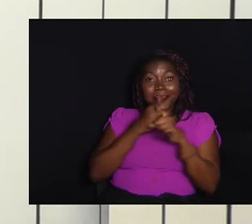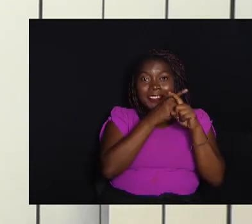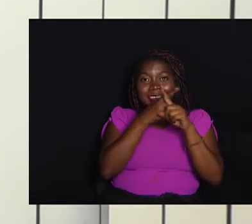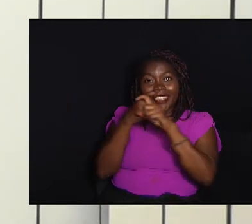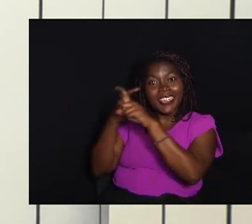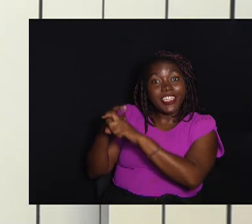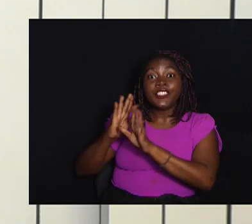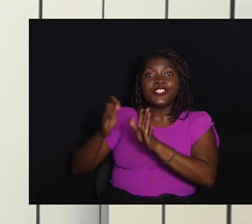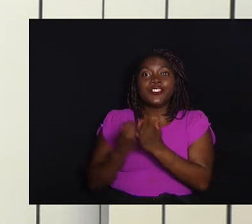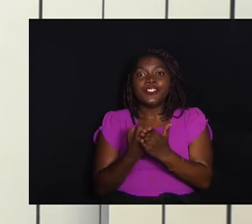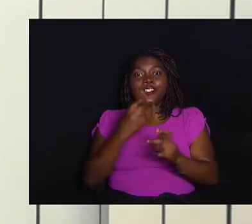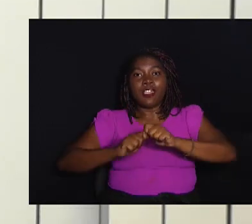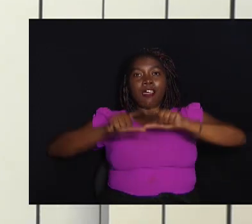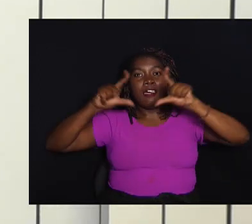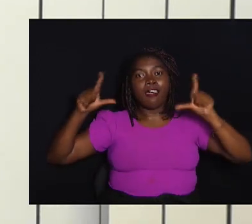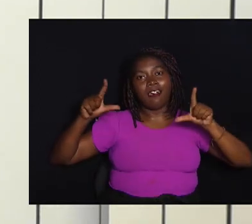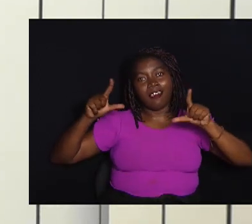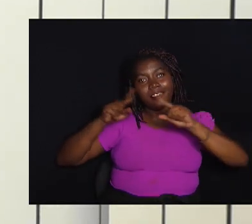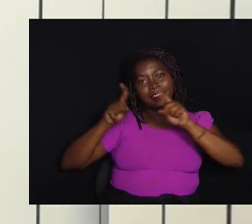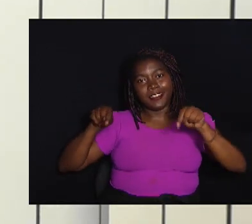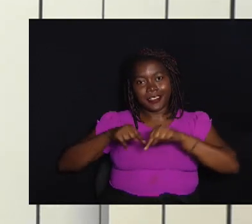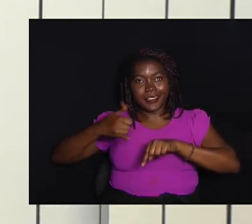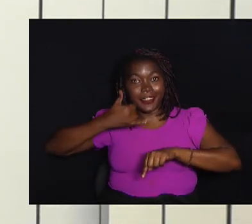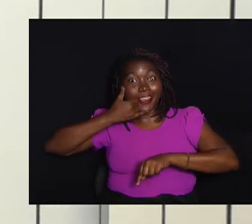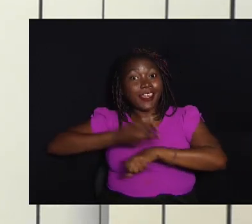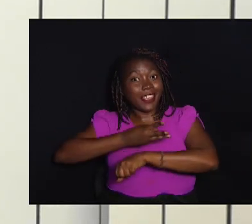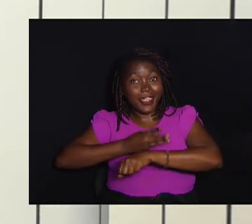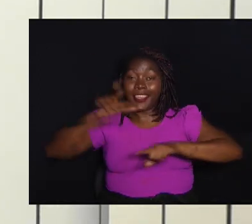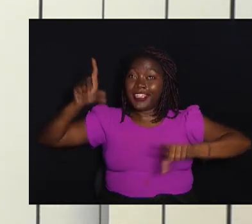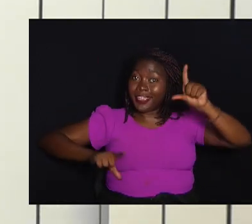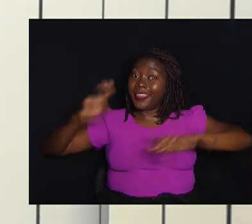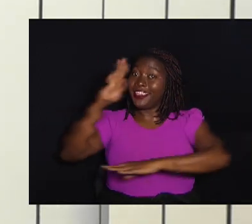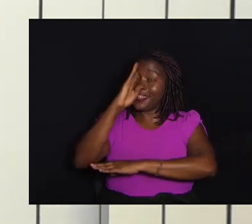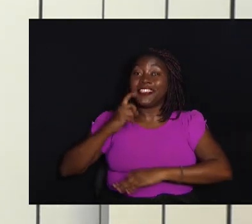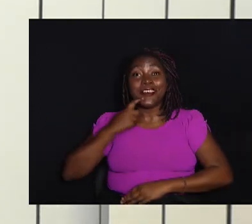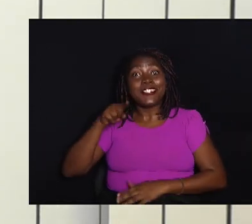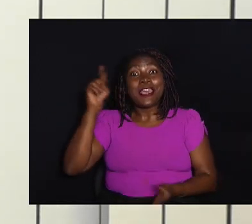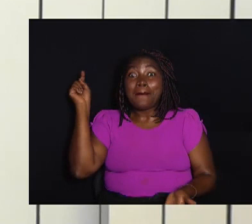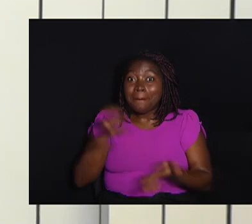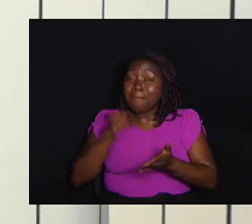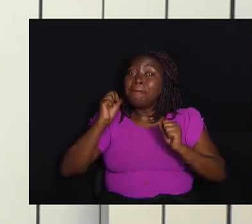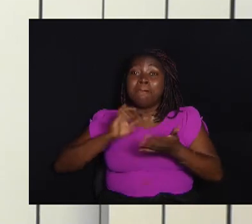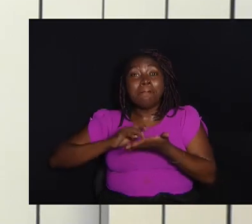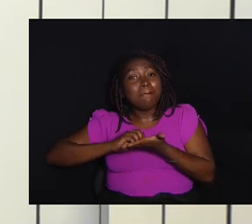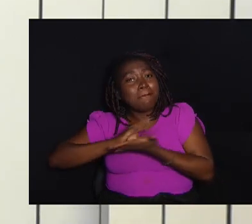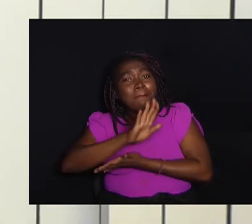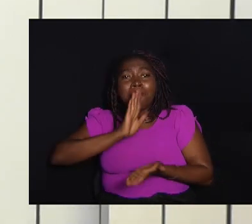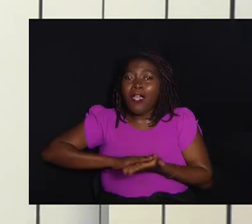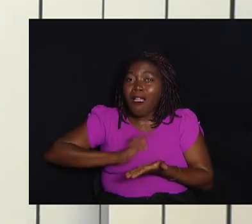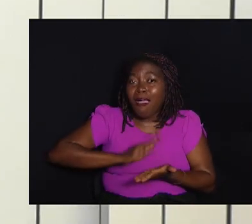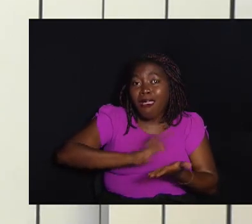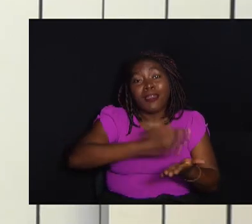vai aparecer uma mensagem na tela do seu celular. O WhatsApp da TV Câmara Campinas. Você aperta e pode enviar aí o seu elogio, uma